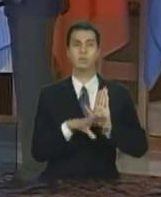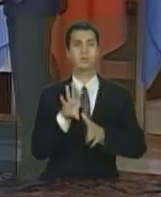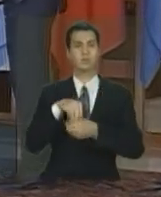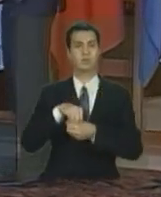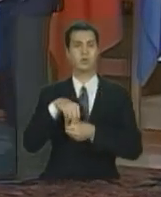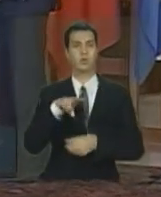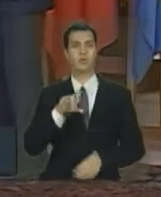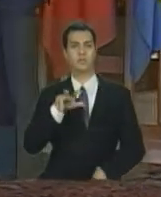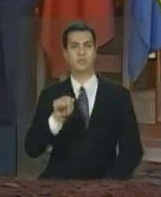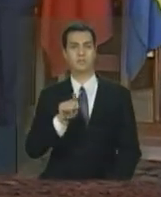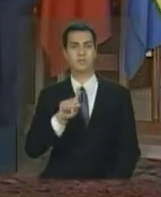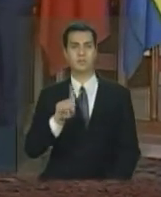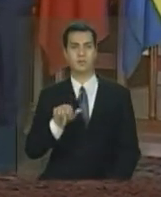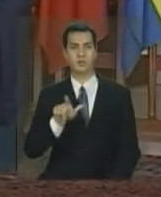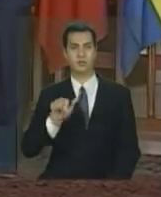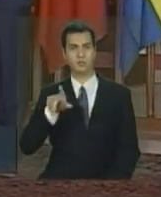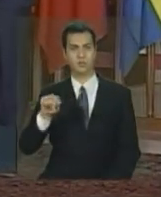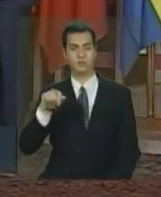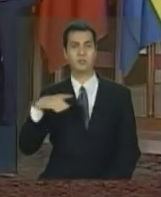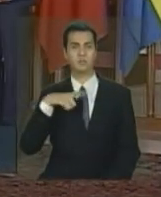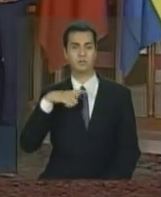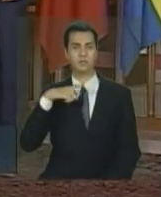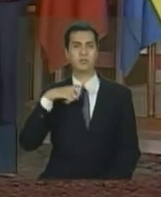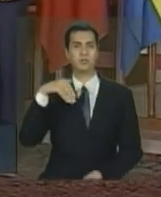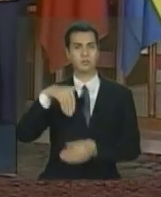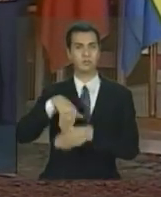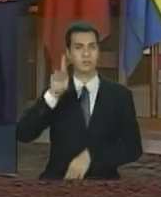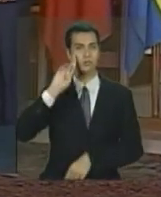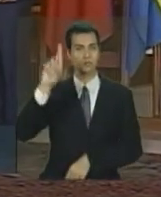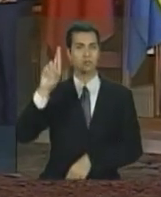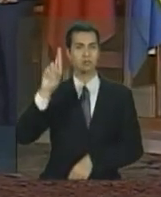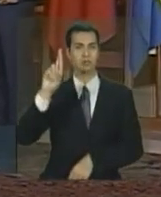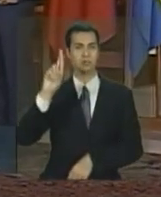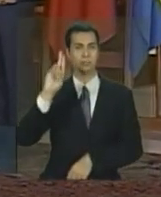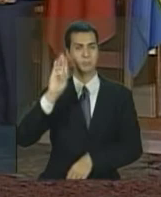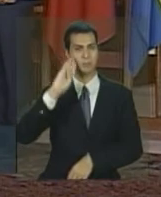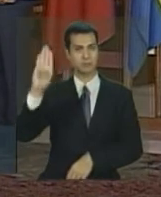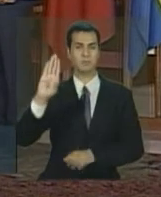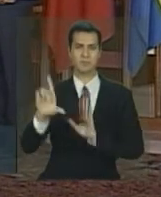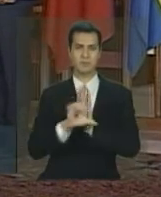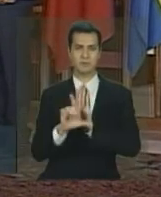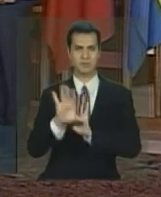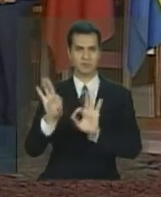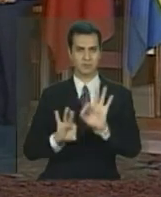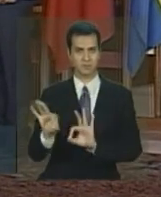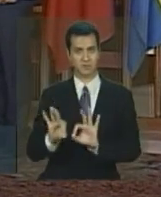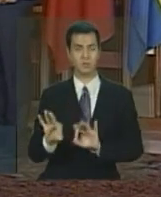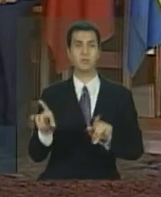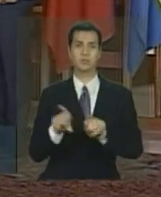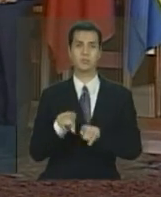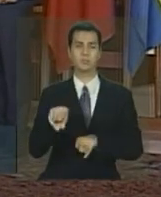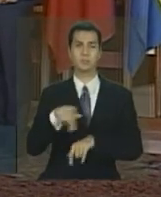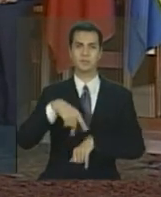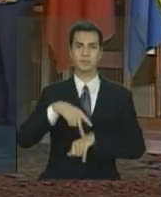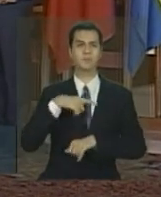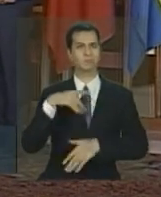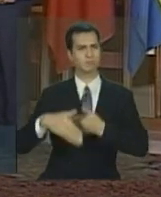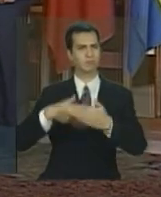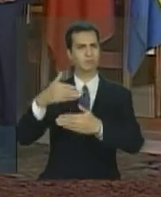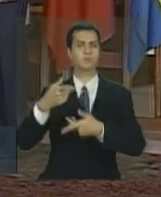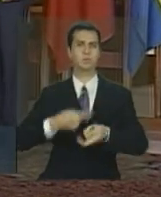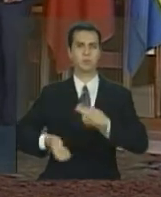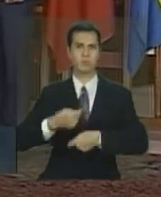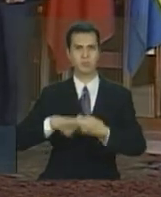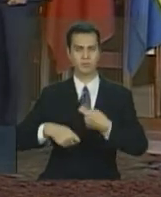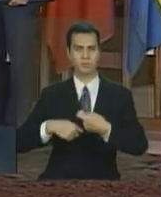parlamento da Nova Zelândia detém o poder legislativo. O país tem uma moderna e desenvolvida economia de